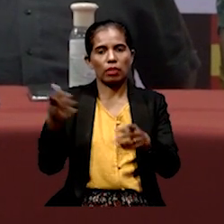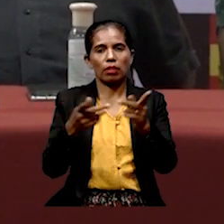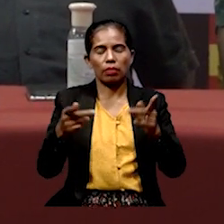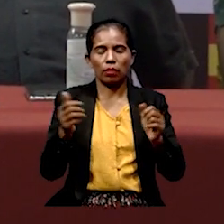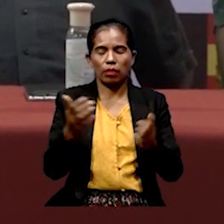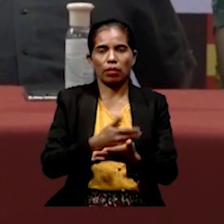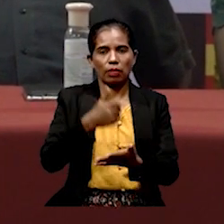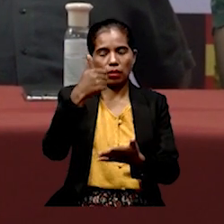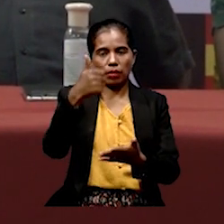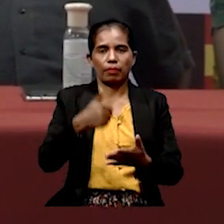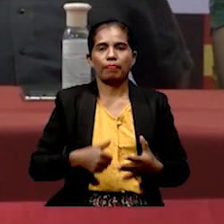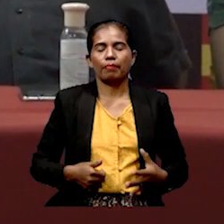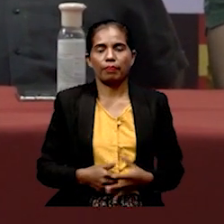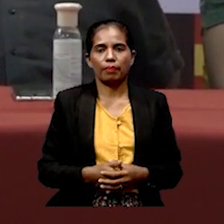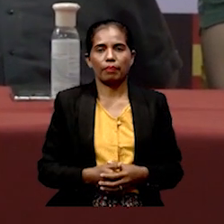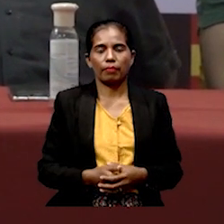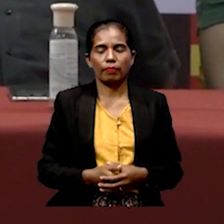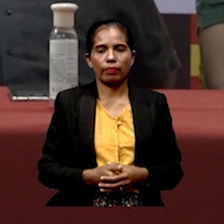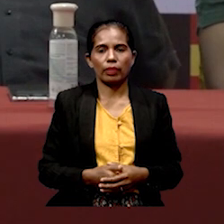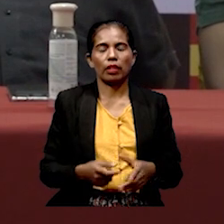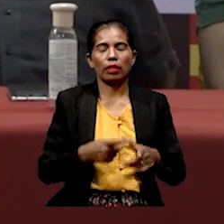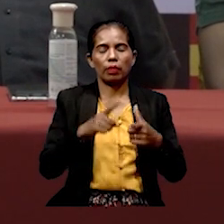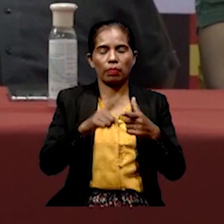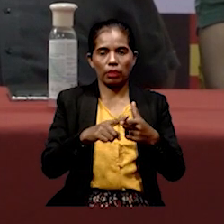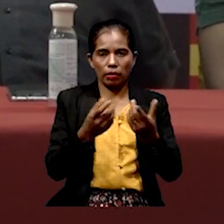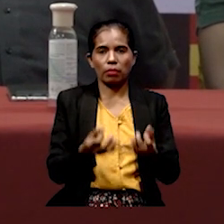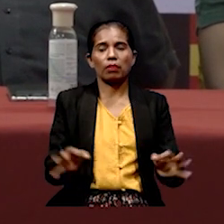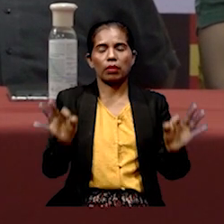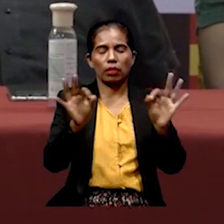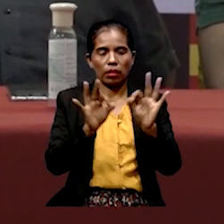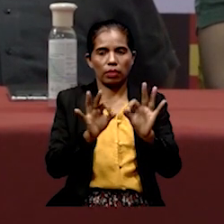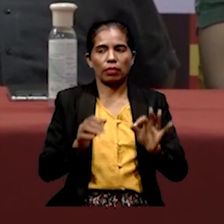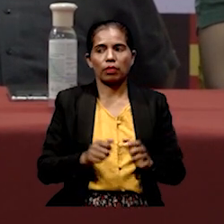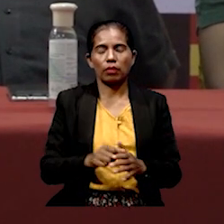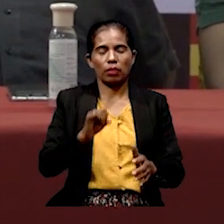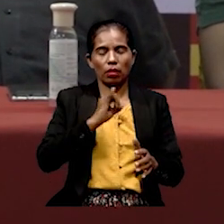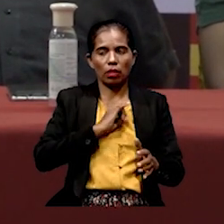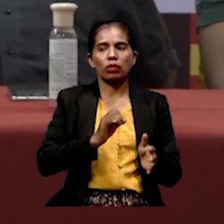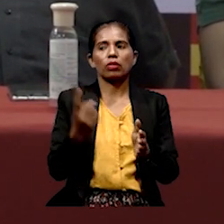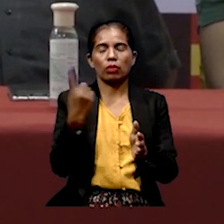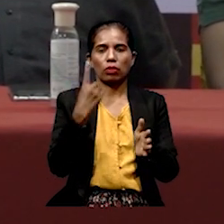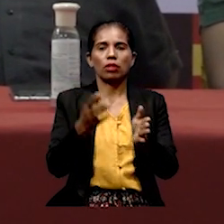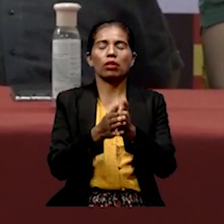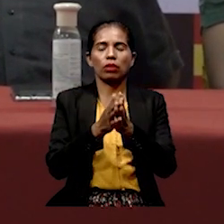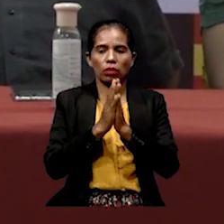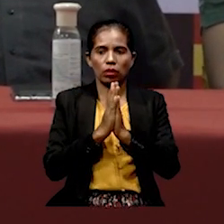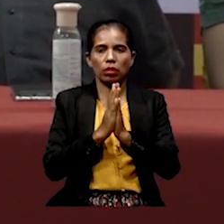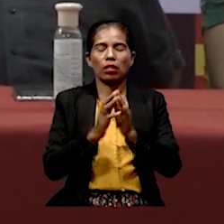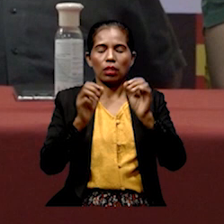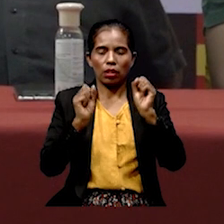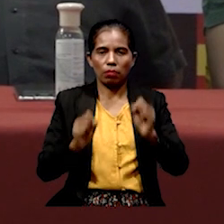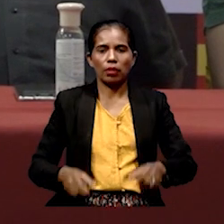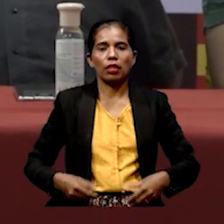belemanan vida. Ida selo tani importante liu make dani hauso husu deit para tu bele